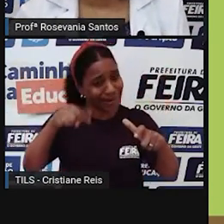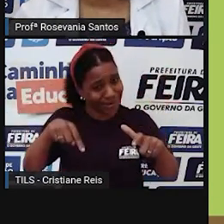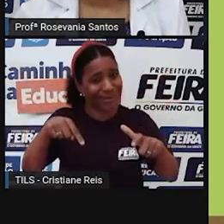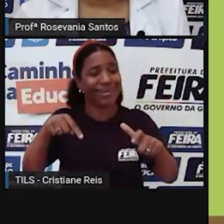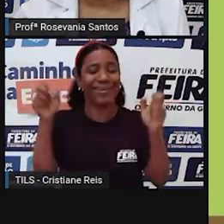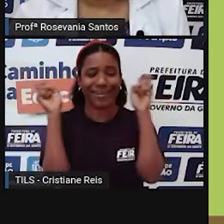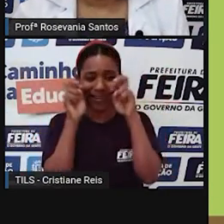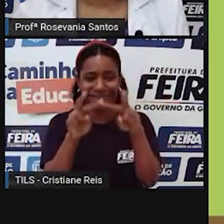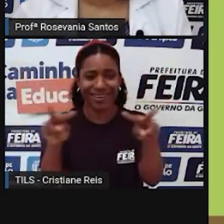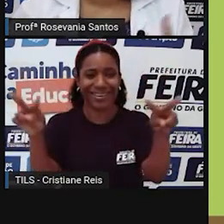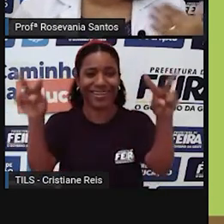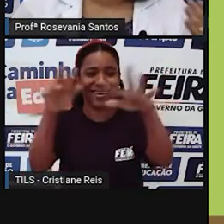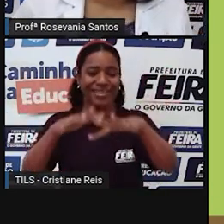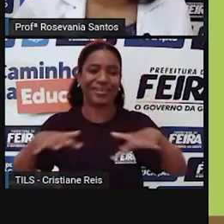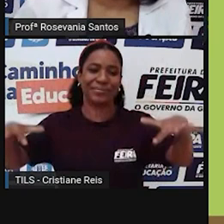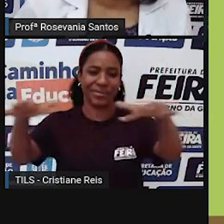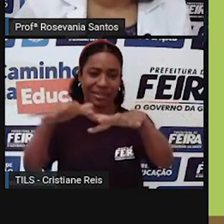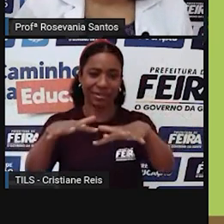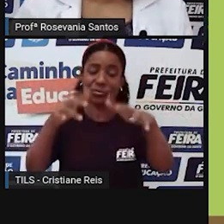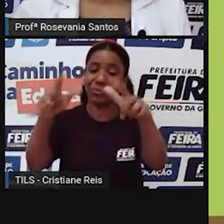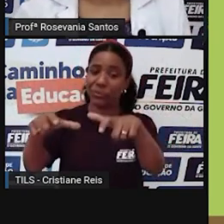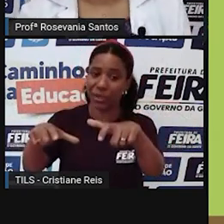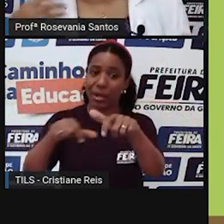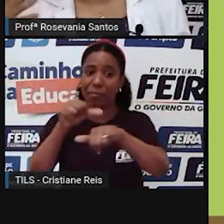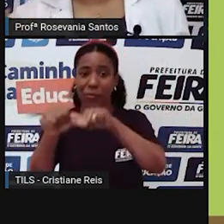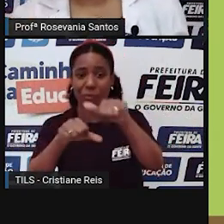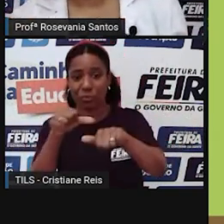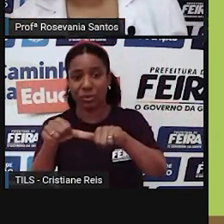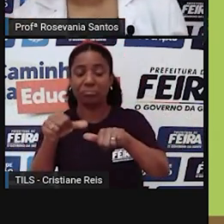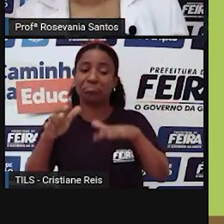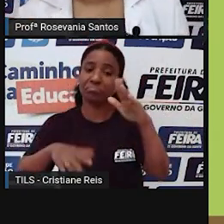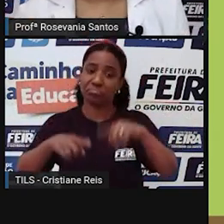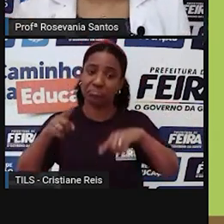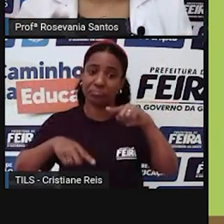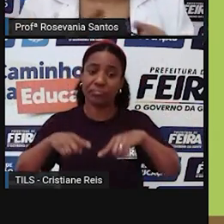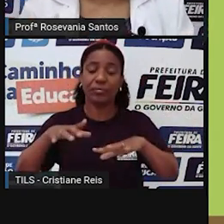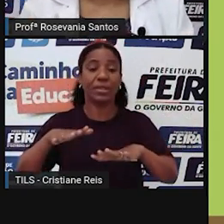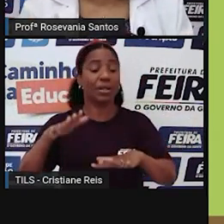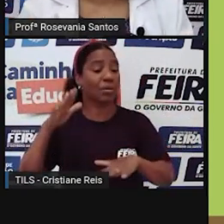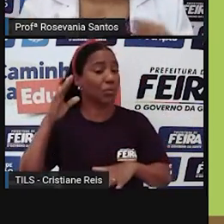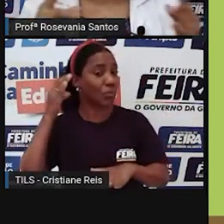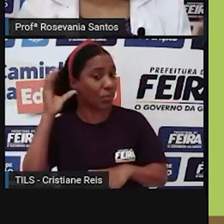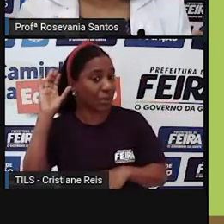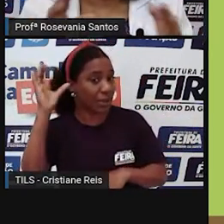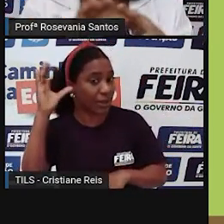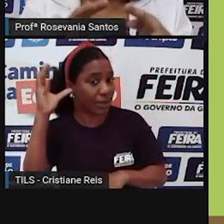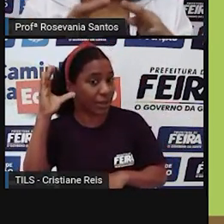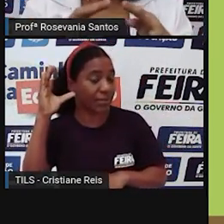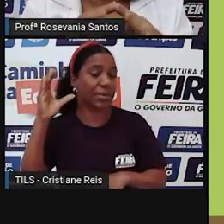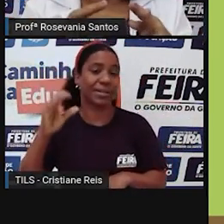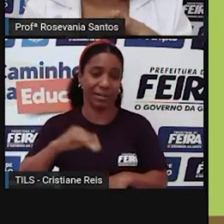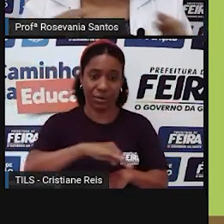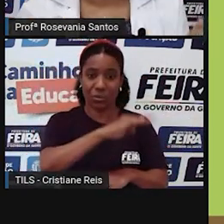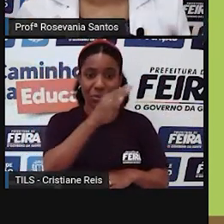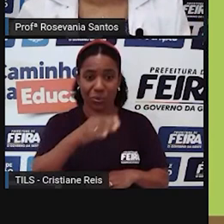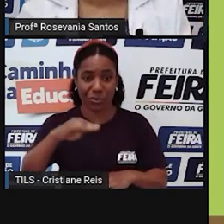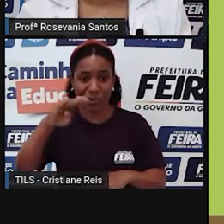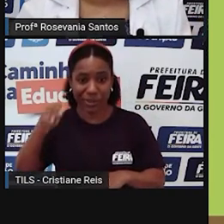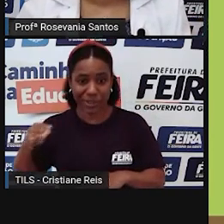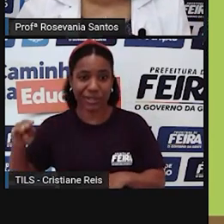eles vão sendo alterados de acordo com o clima, de acordo com o relevo, o clima e a vegetação, né, que